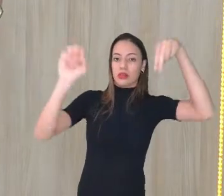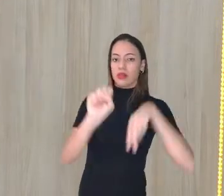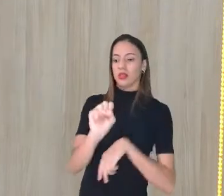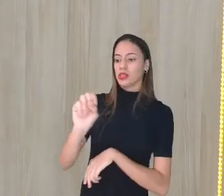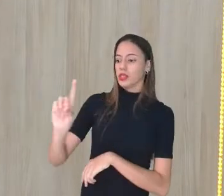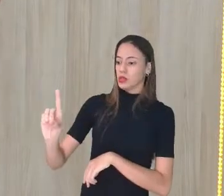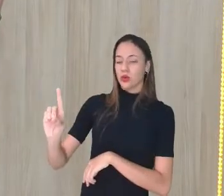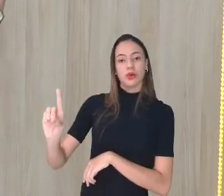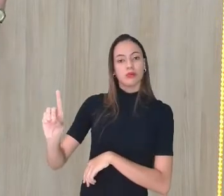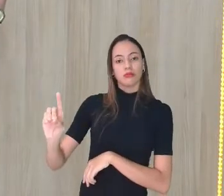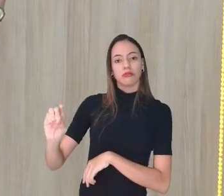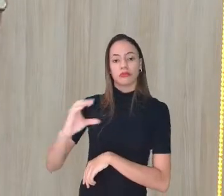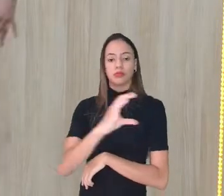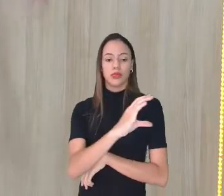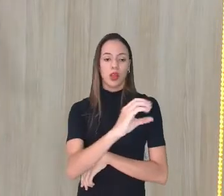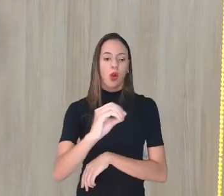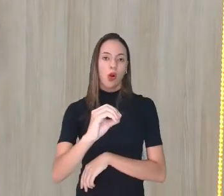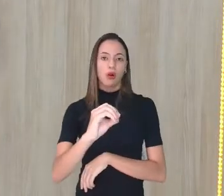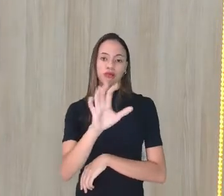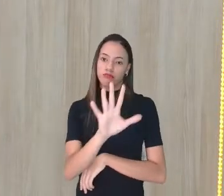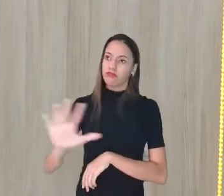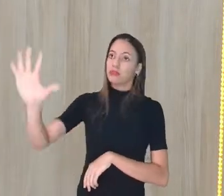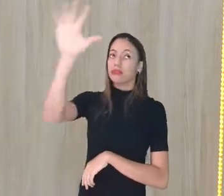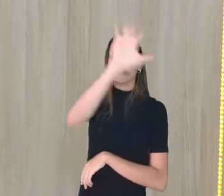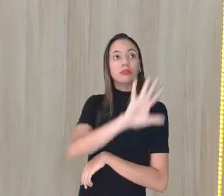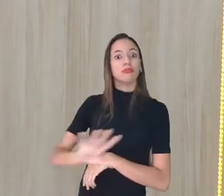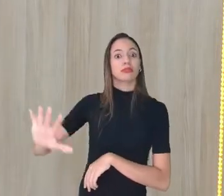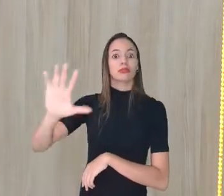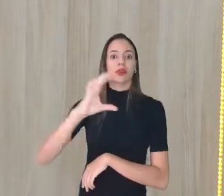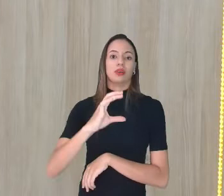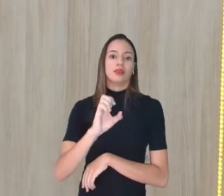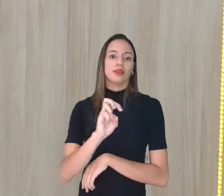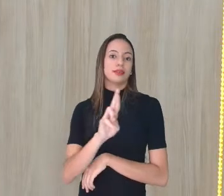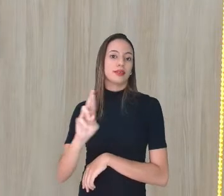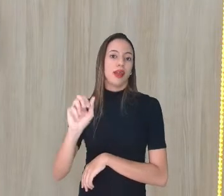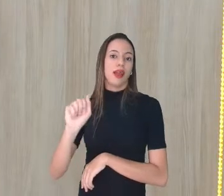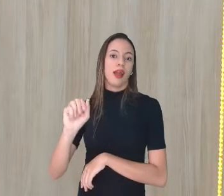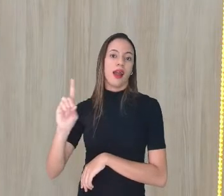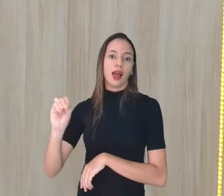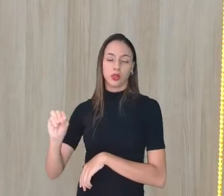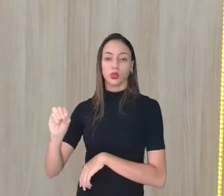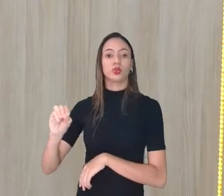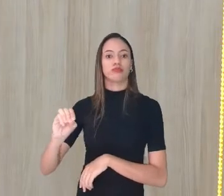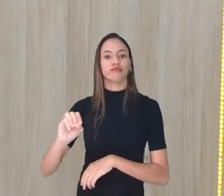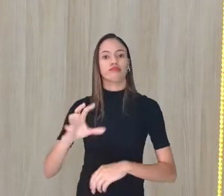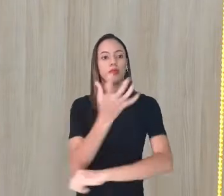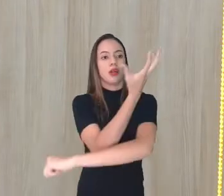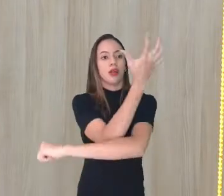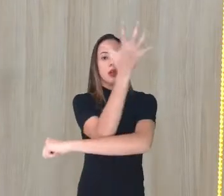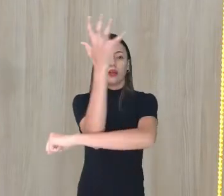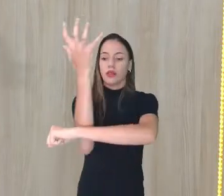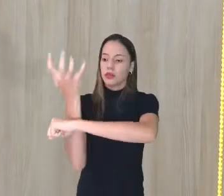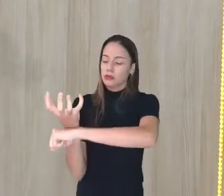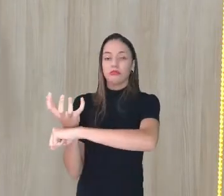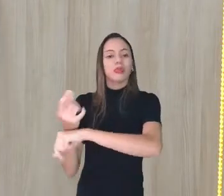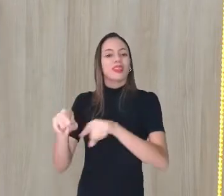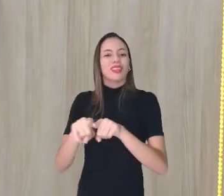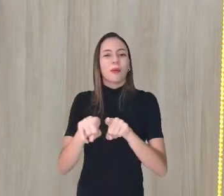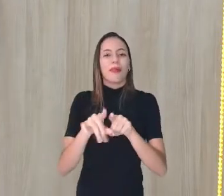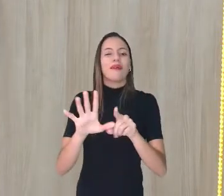sudeste, parte do centro-oeste. Então, olha o Cerrado como ele é, né? Ele está muito em áreas de transição também,